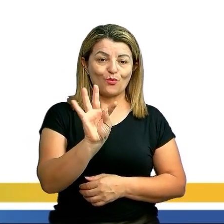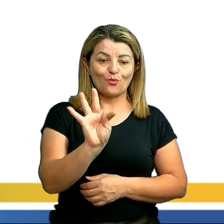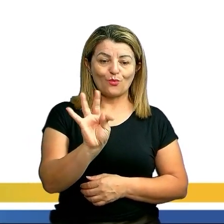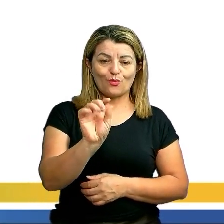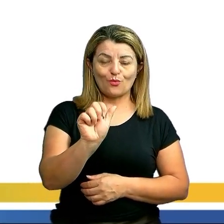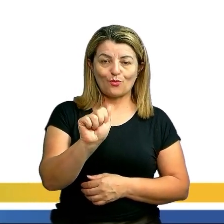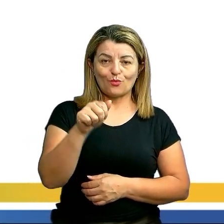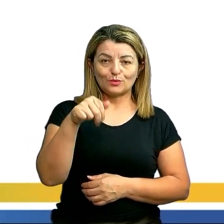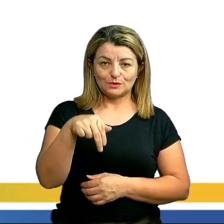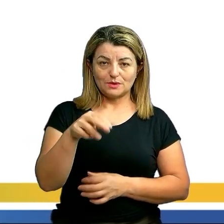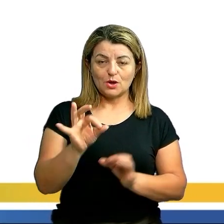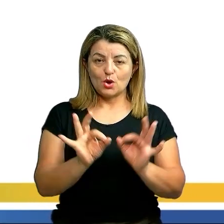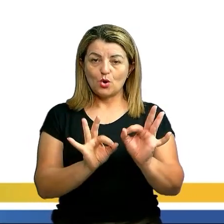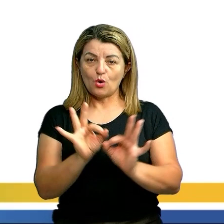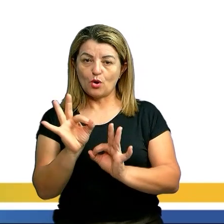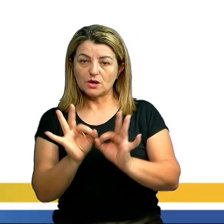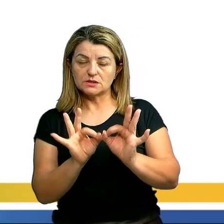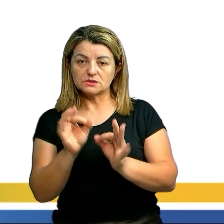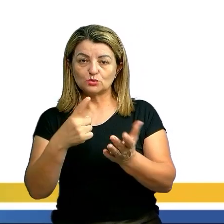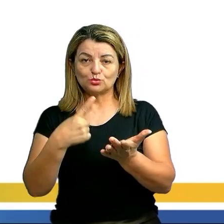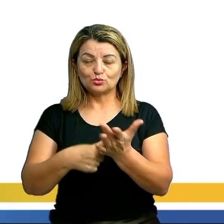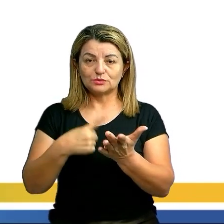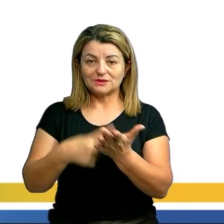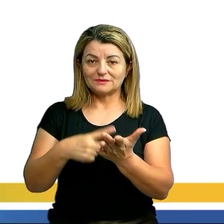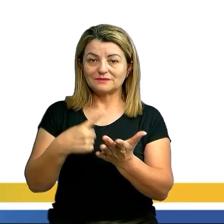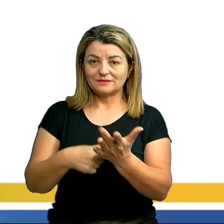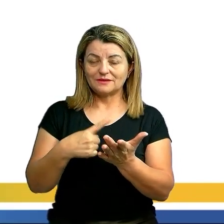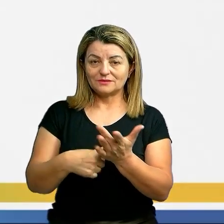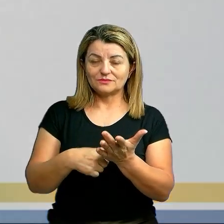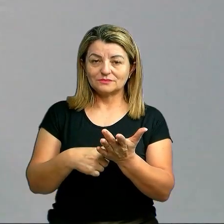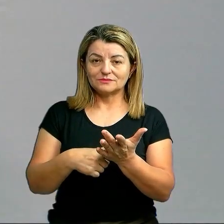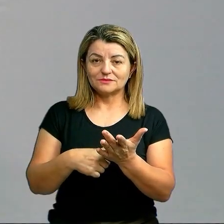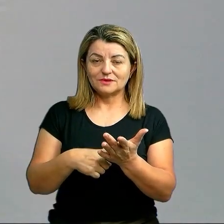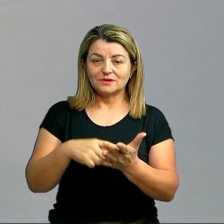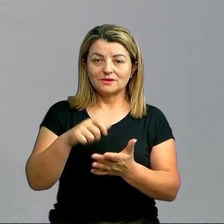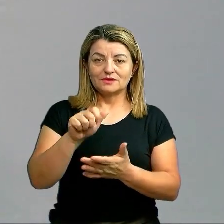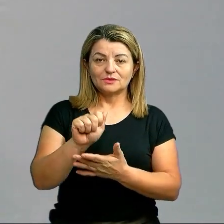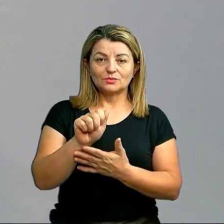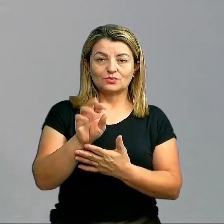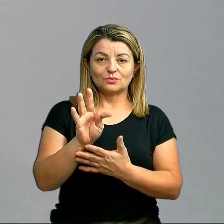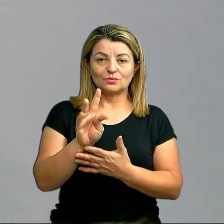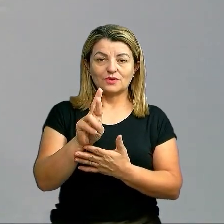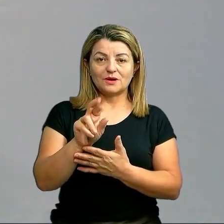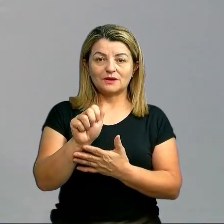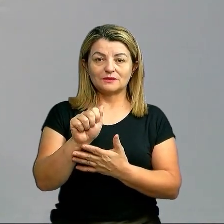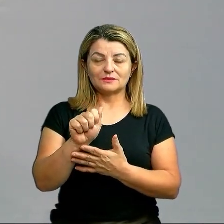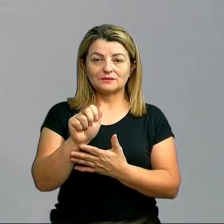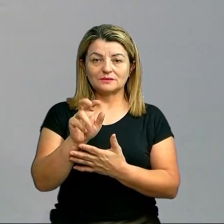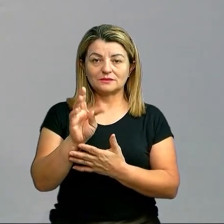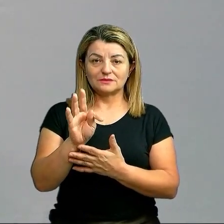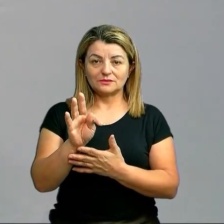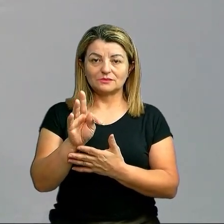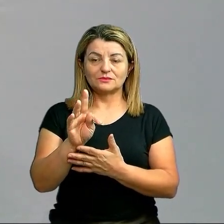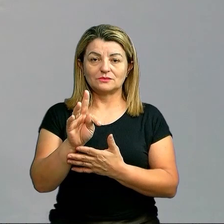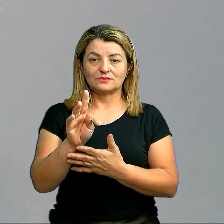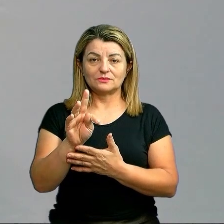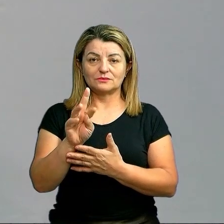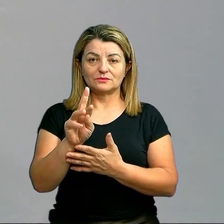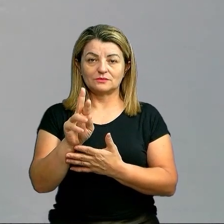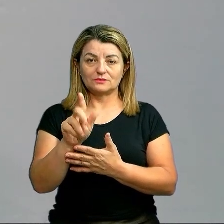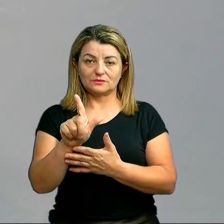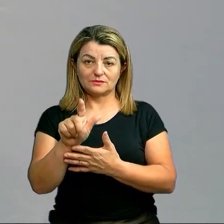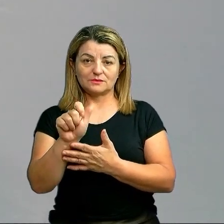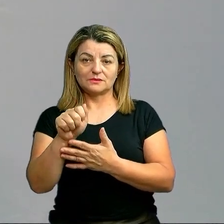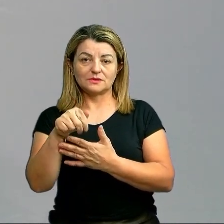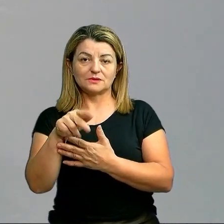Organização do Tratado do Atlântico Norte. A gente ouviu bastante falar em OTAN nesses últimos tempos, né, relacionado